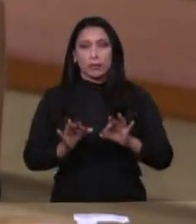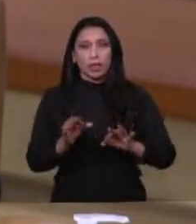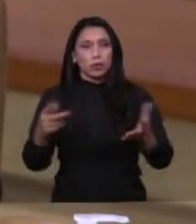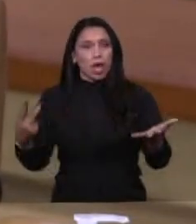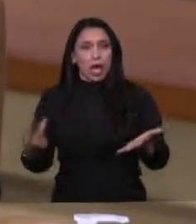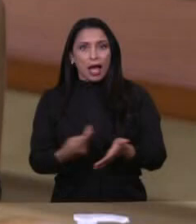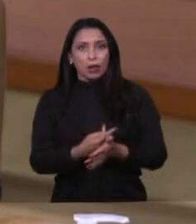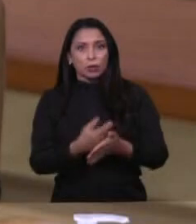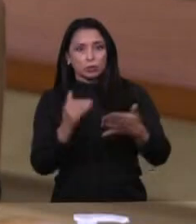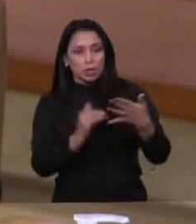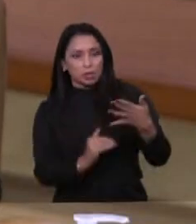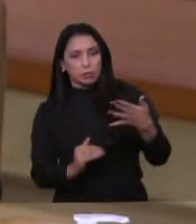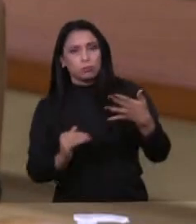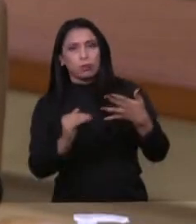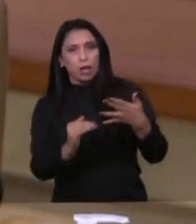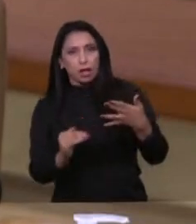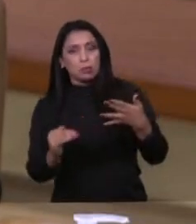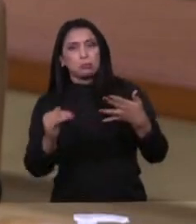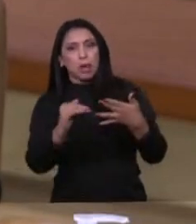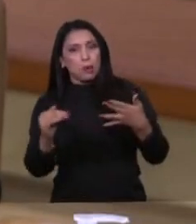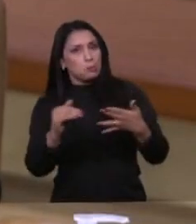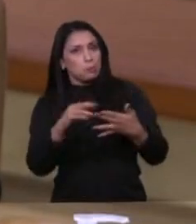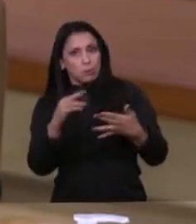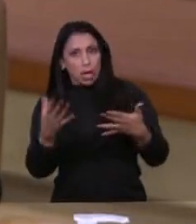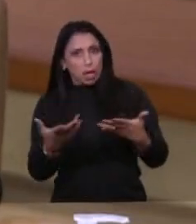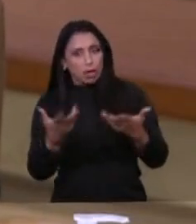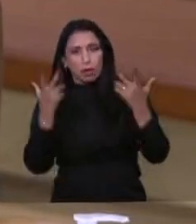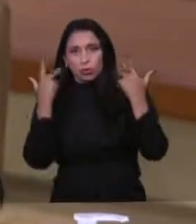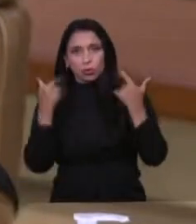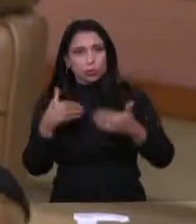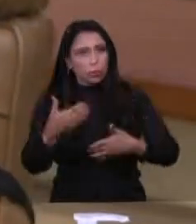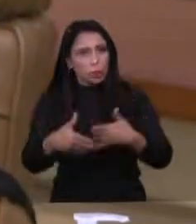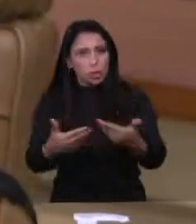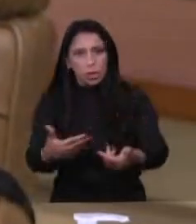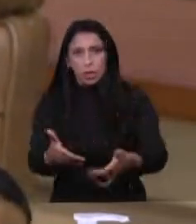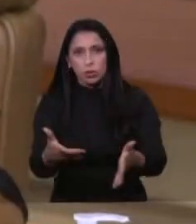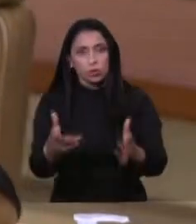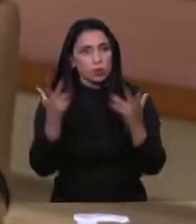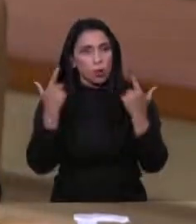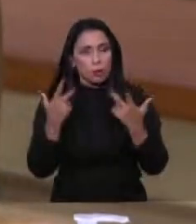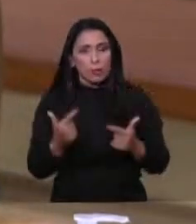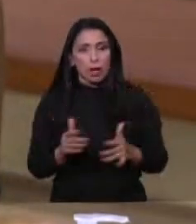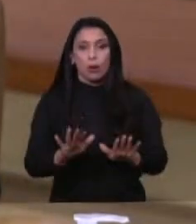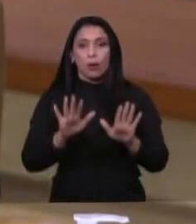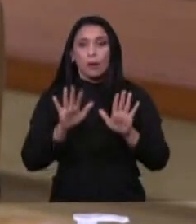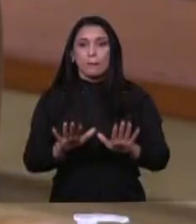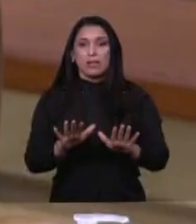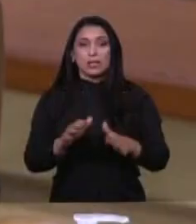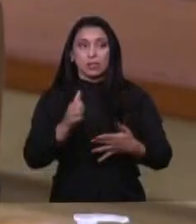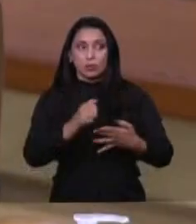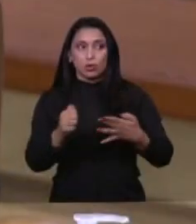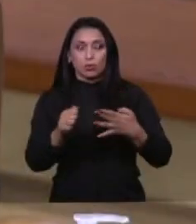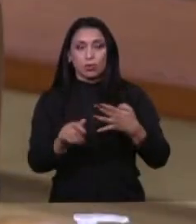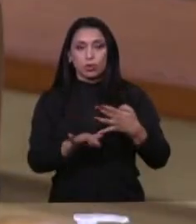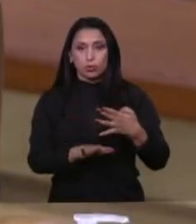e sigam os recursos correspondentes. E nós estamos balizando uma